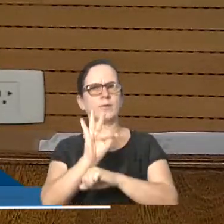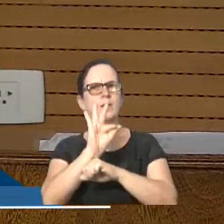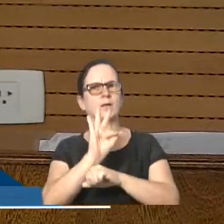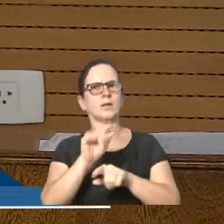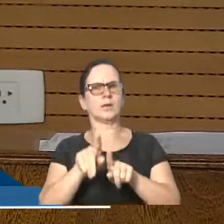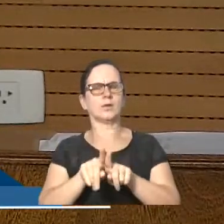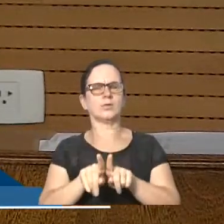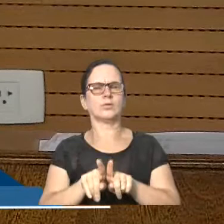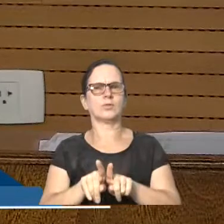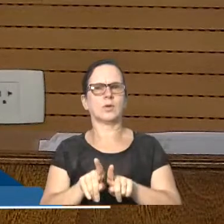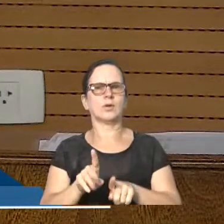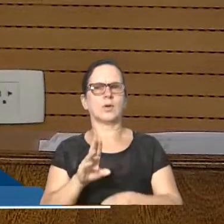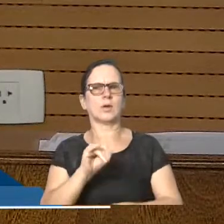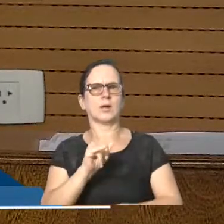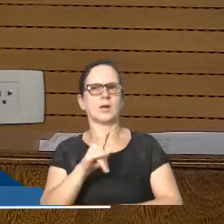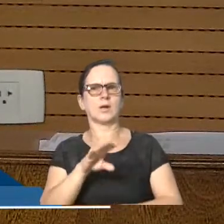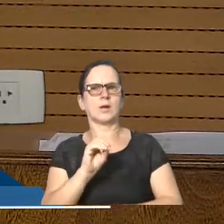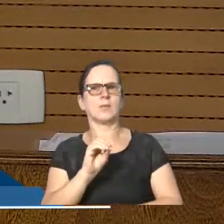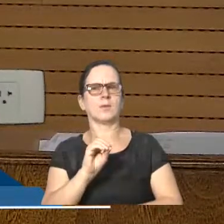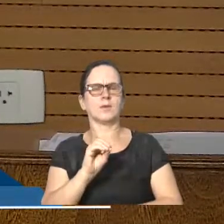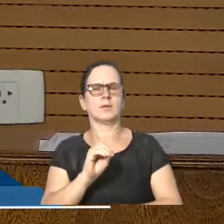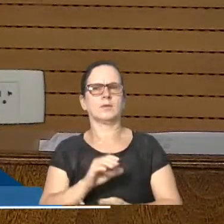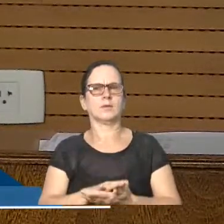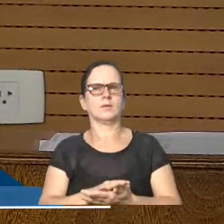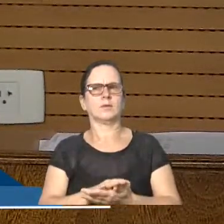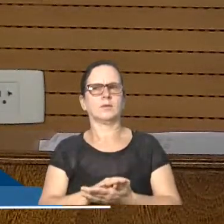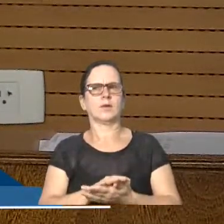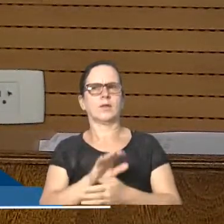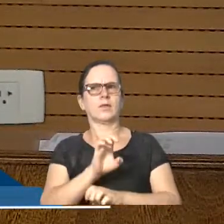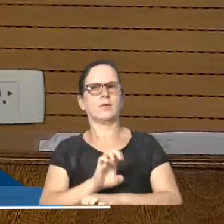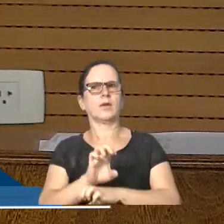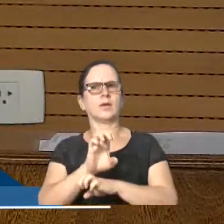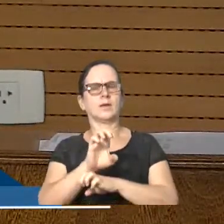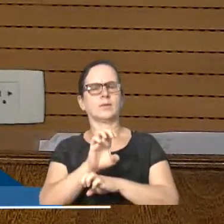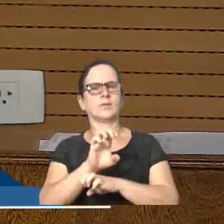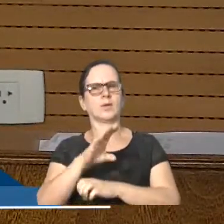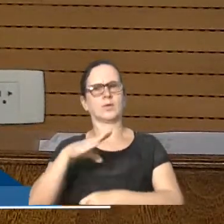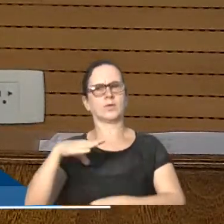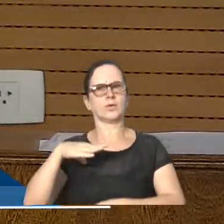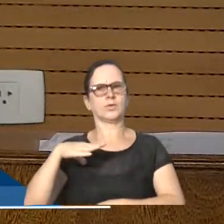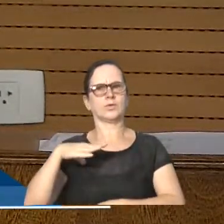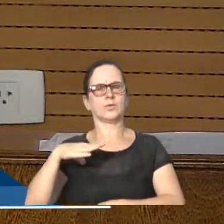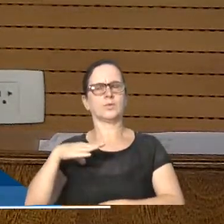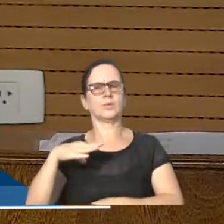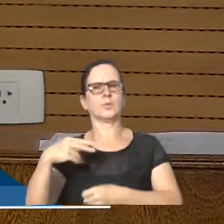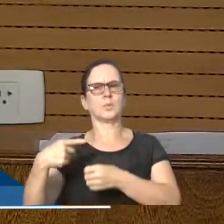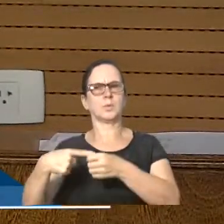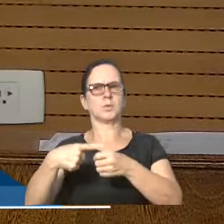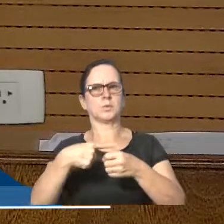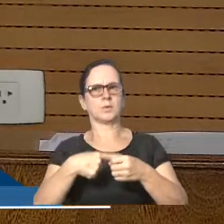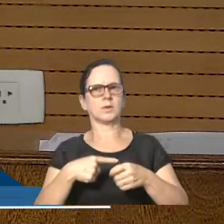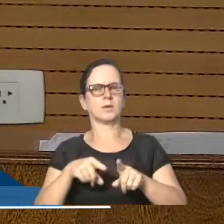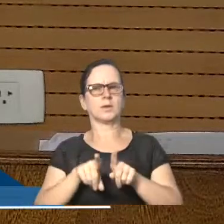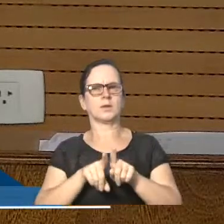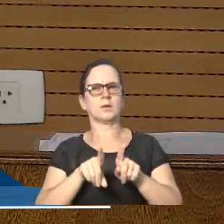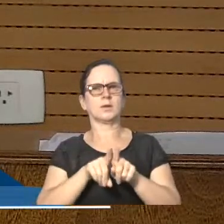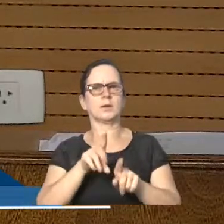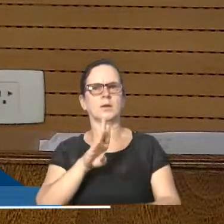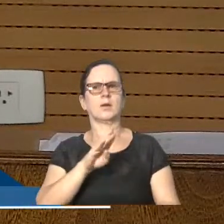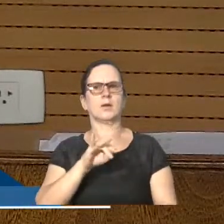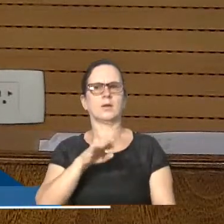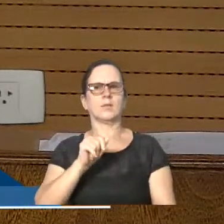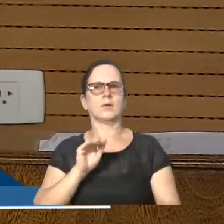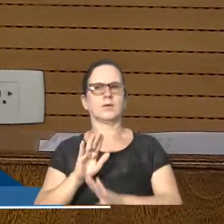dos respectivos programas às esferas estaduais e municipais, bem como as entidades beneficientes e de